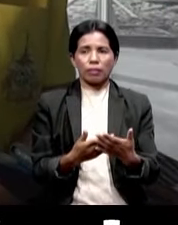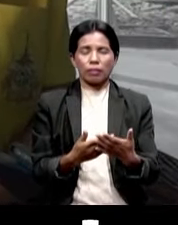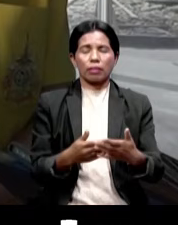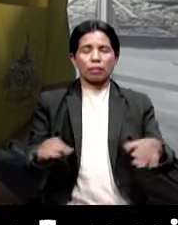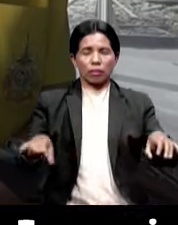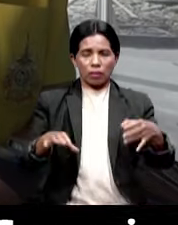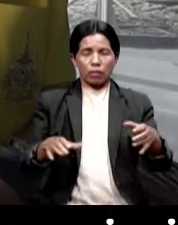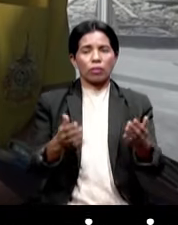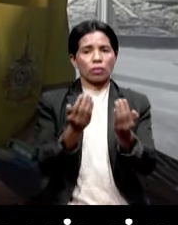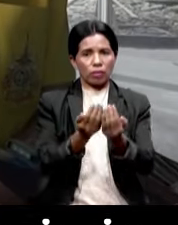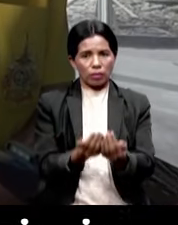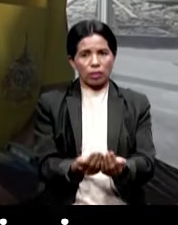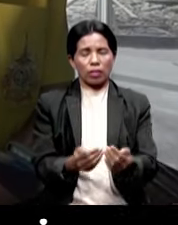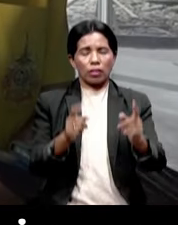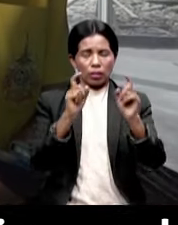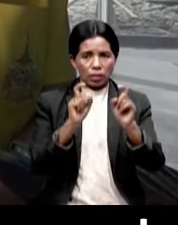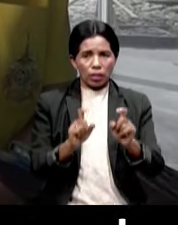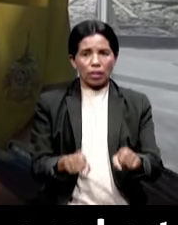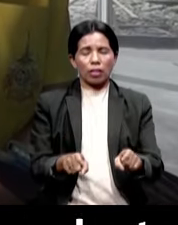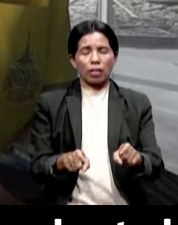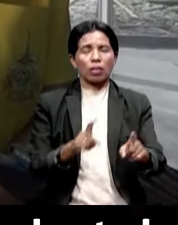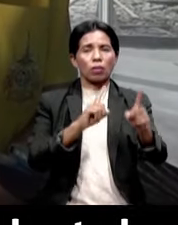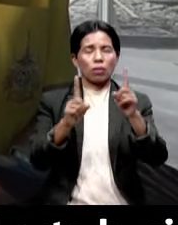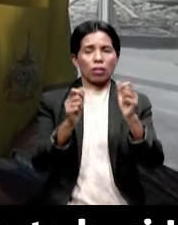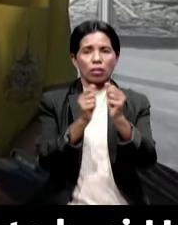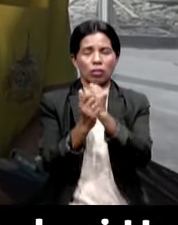serviço todo, tem que coordenação de dia,